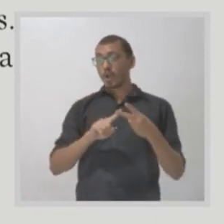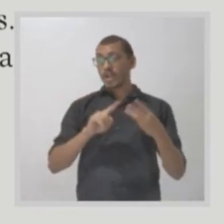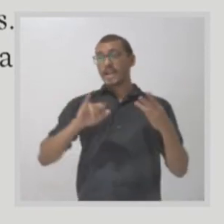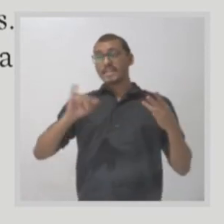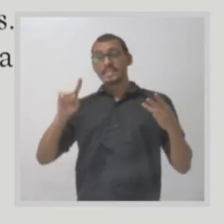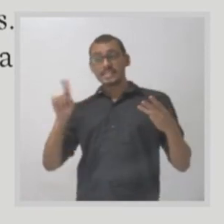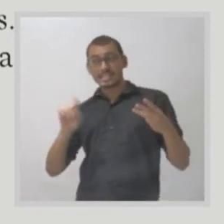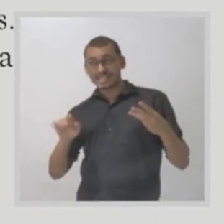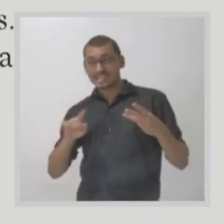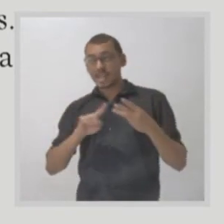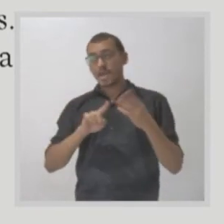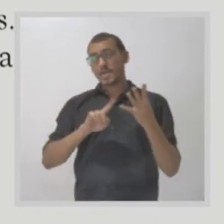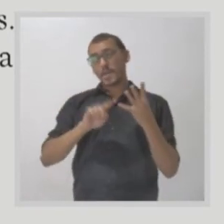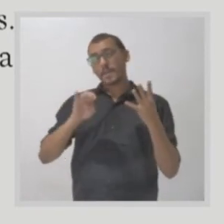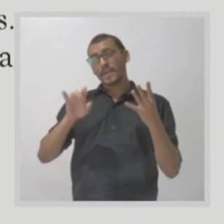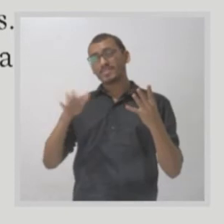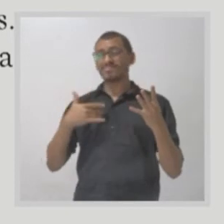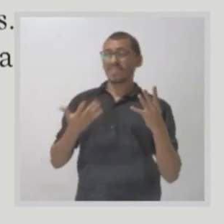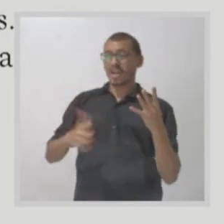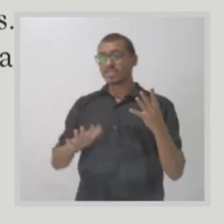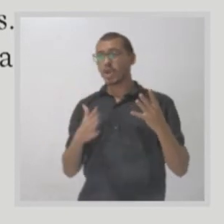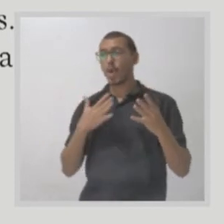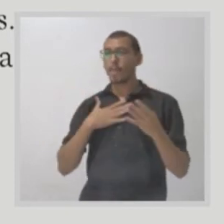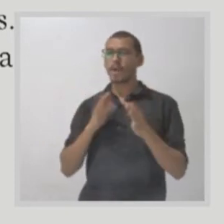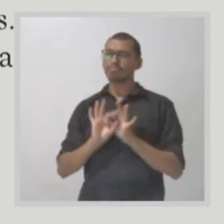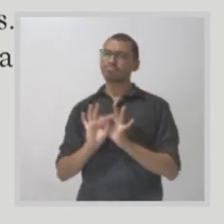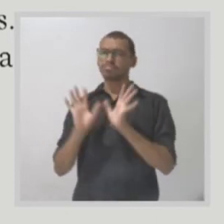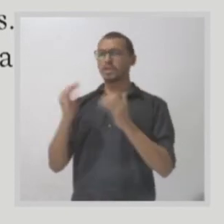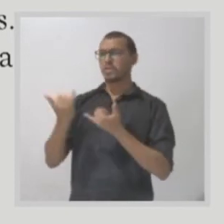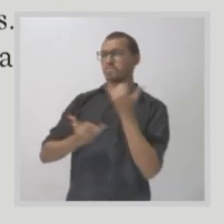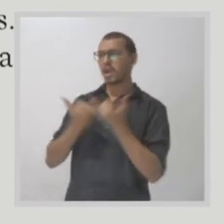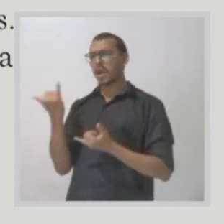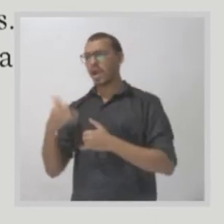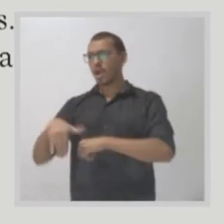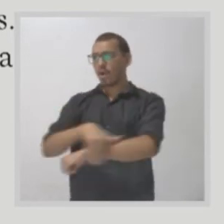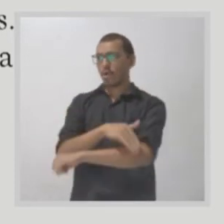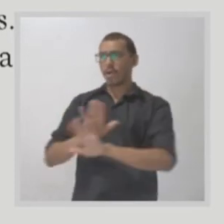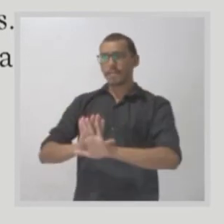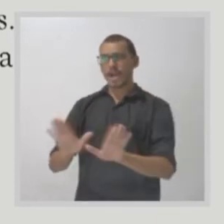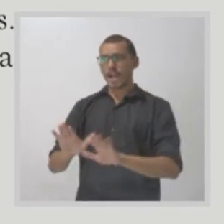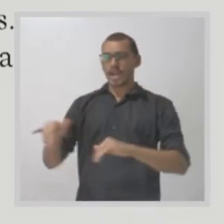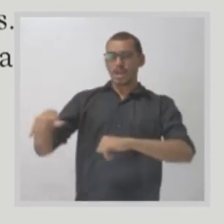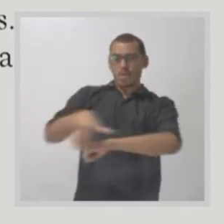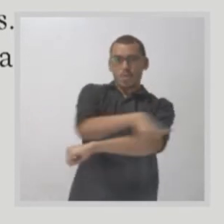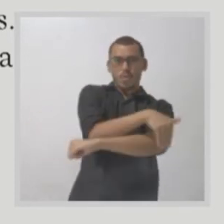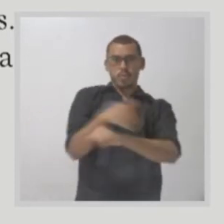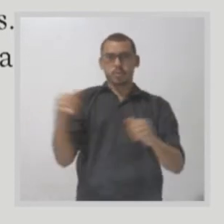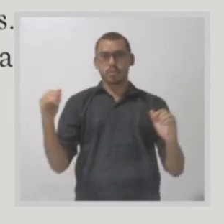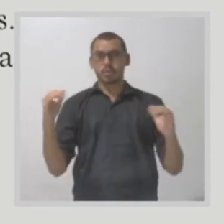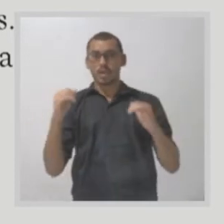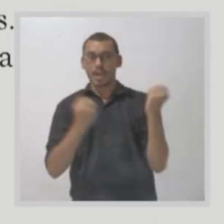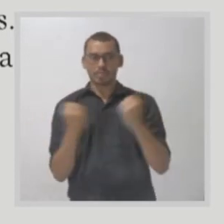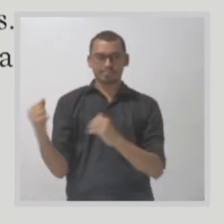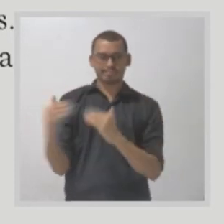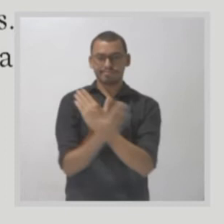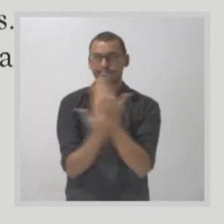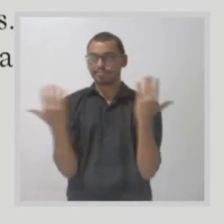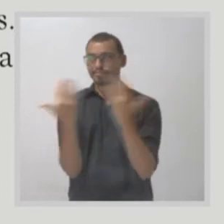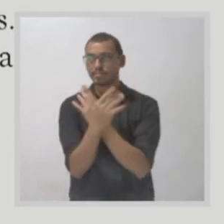mais ou menos. O meu deixa jogar na rua, mas nada de chegar perto da avenida. O Toninho